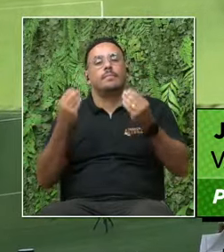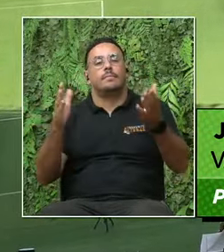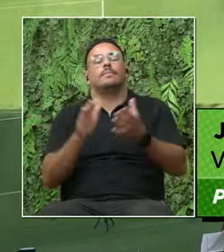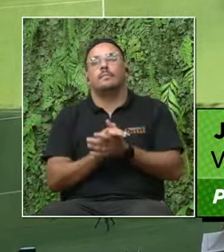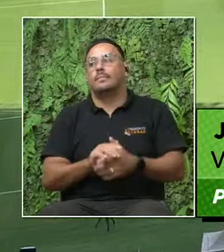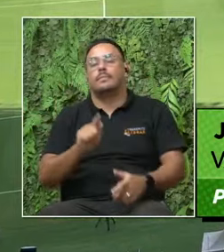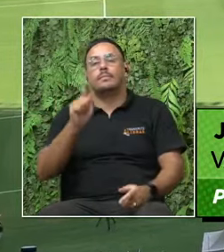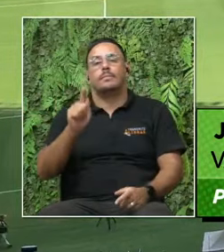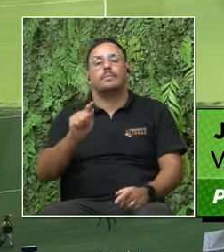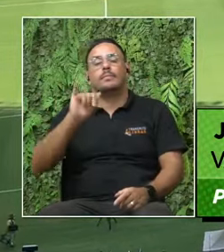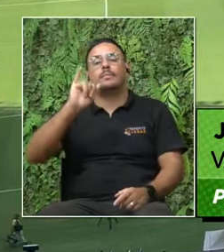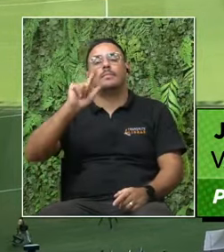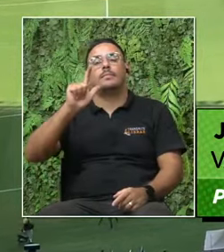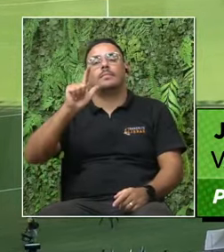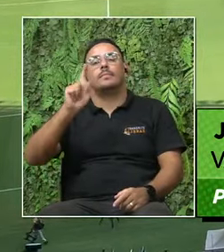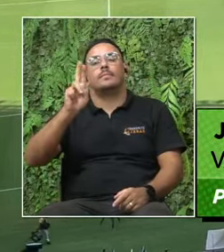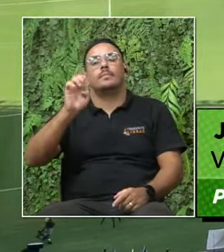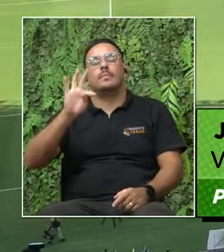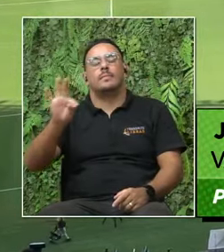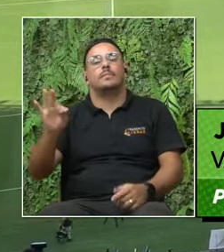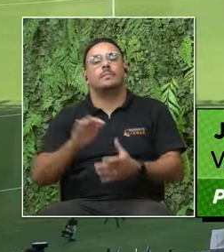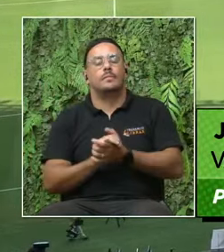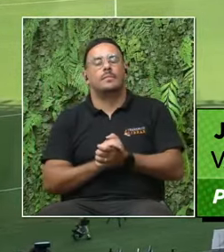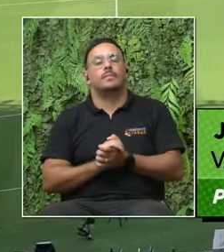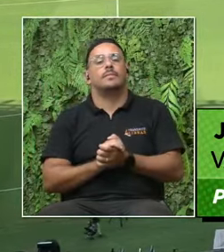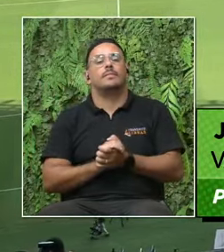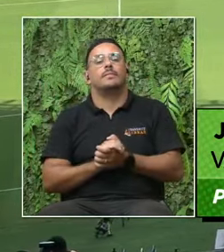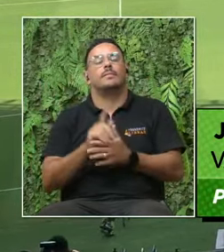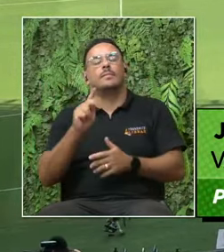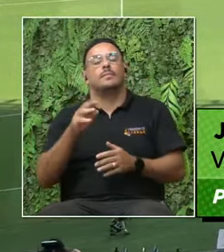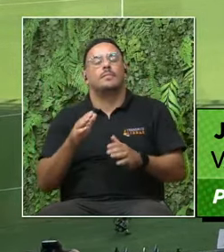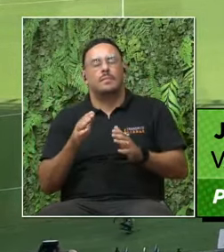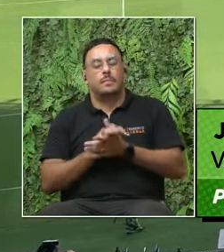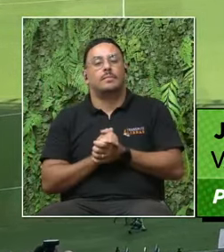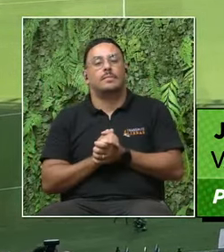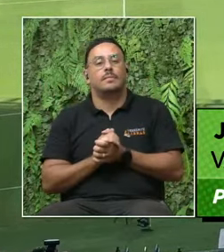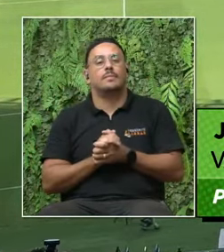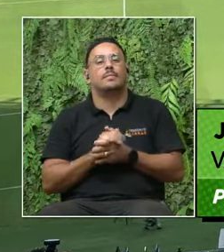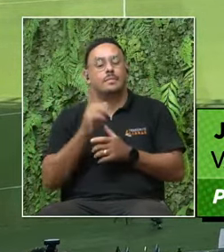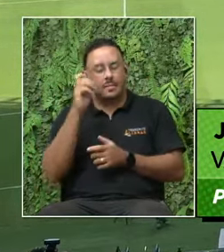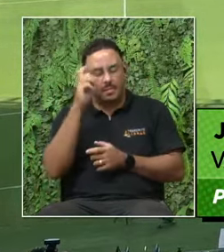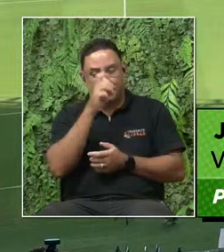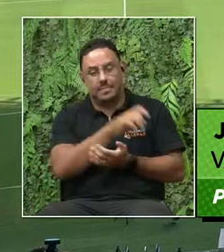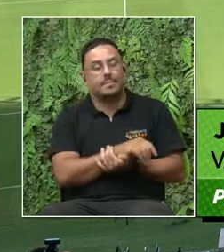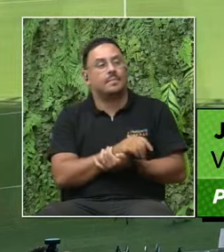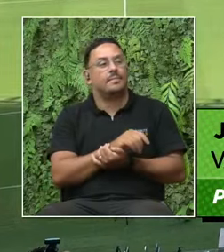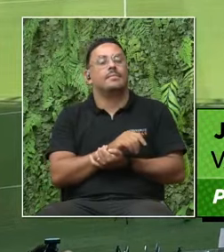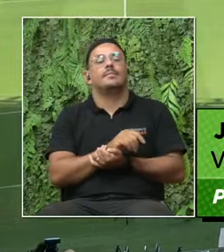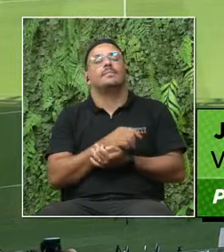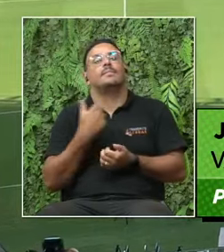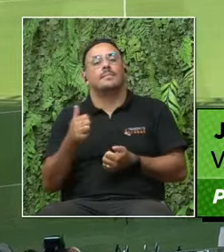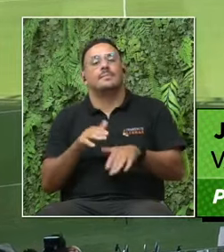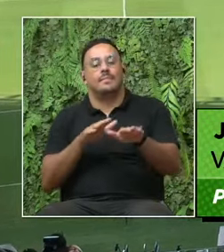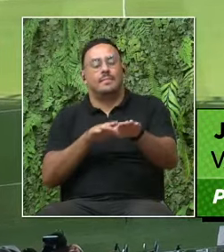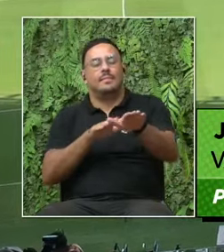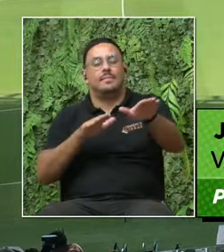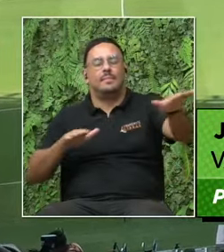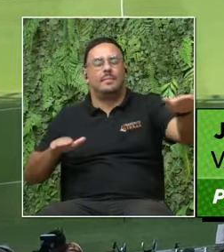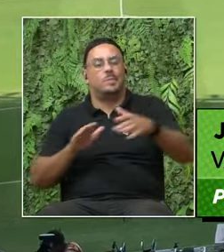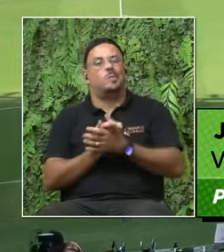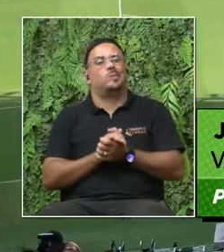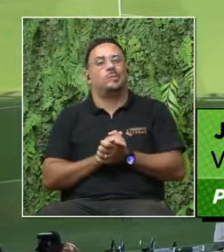Gilbert para dar notícia de trânsito porque o Gilbert ah que você tava agarrado no anel